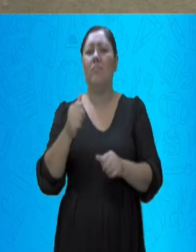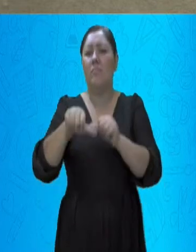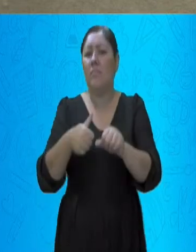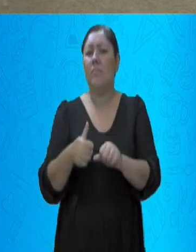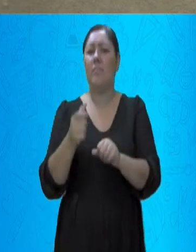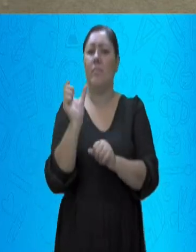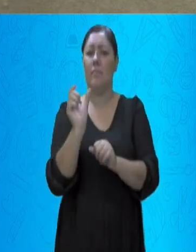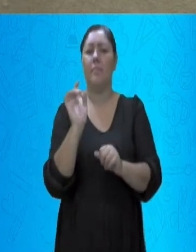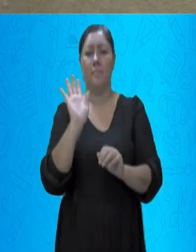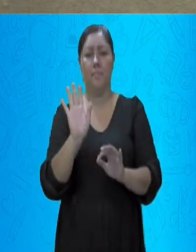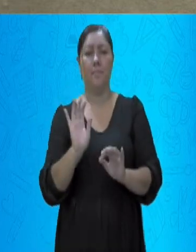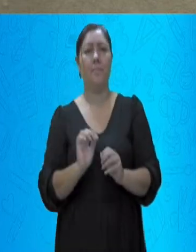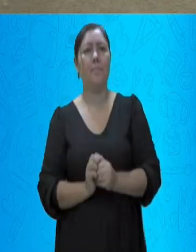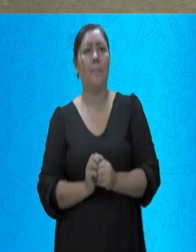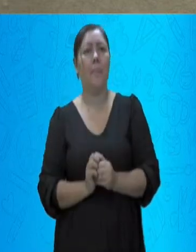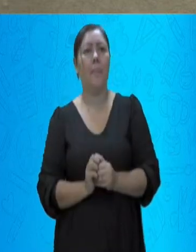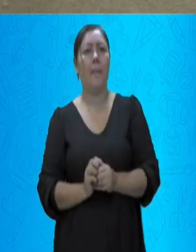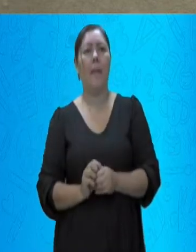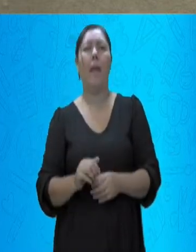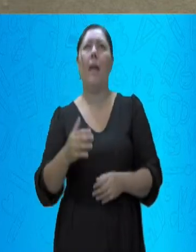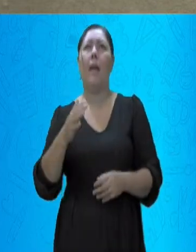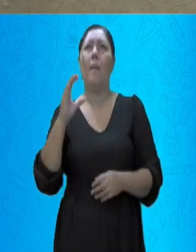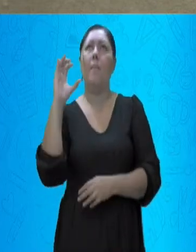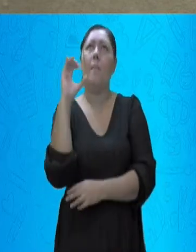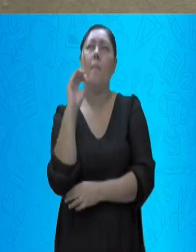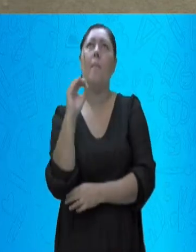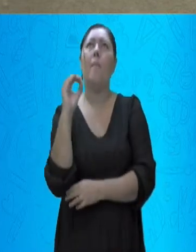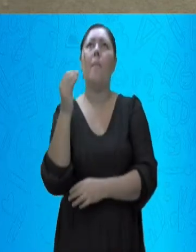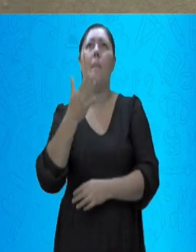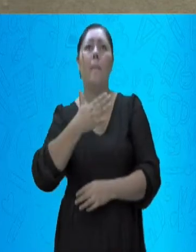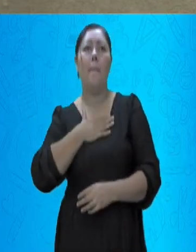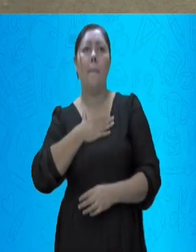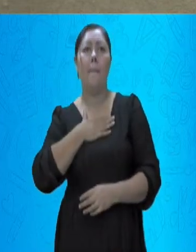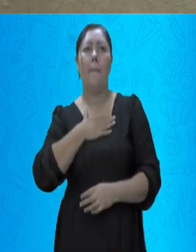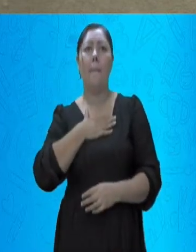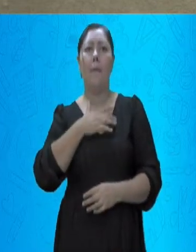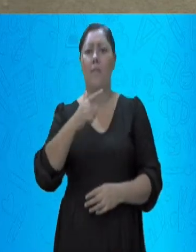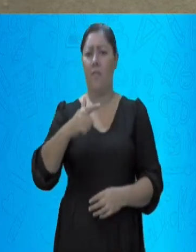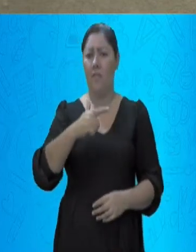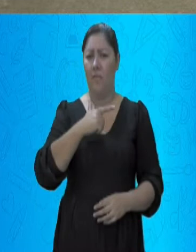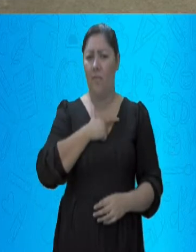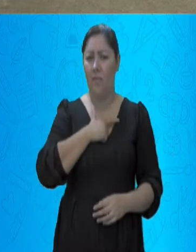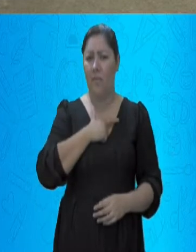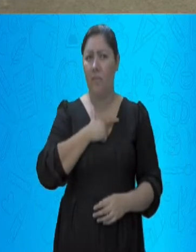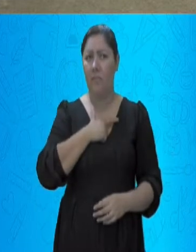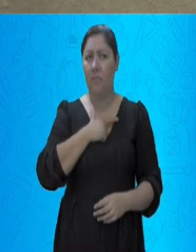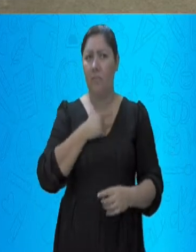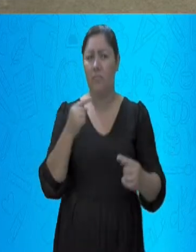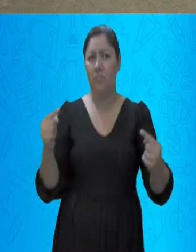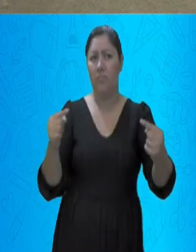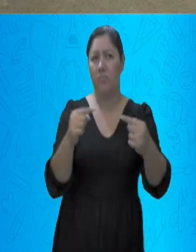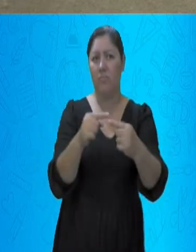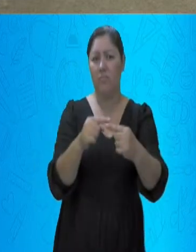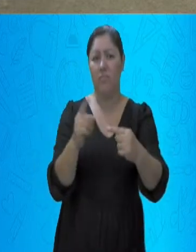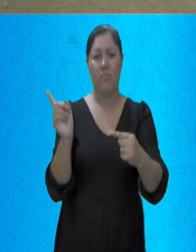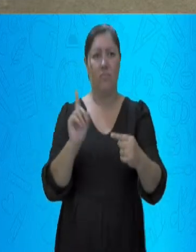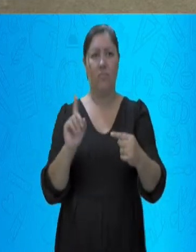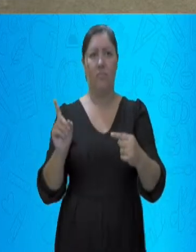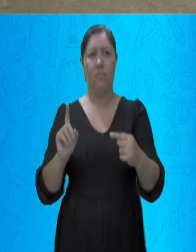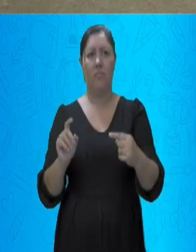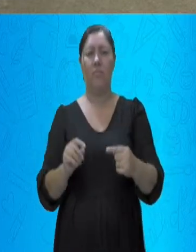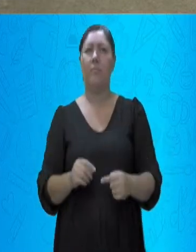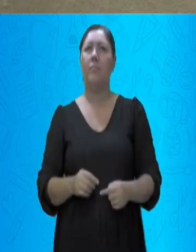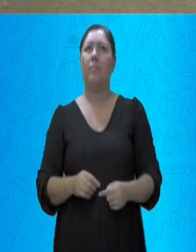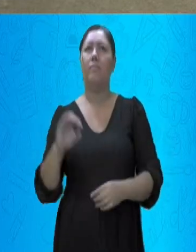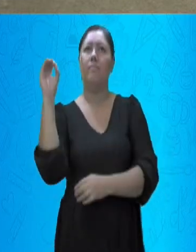Meu carro é feio? Tem o mesmo sentido? Não tem. O meu carro é legal. Não quis